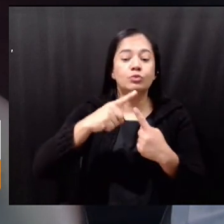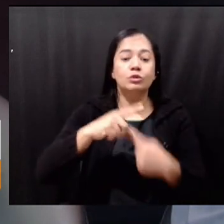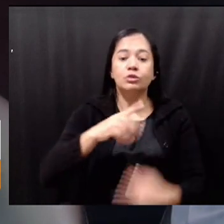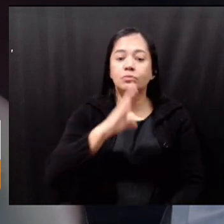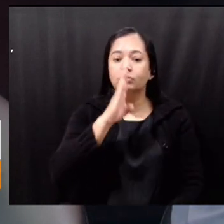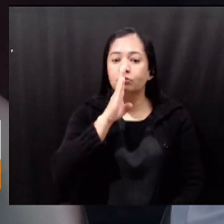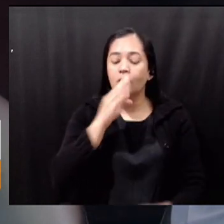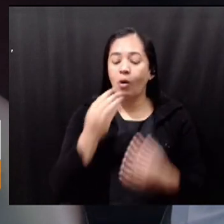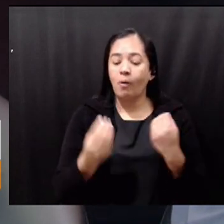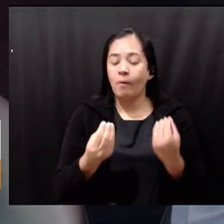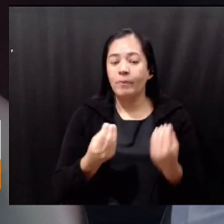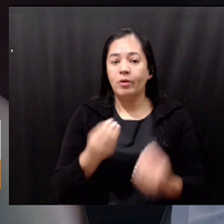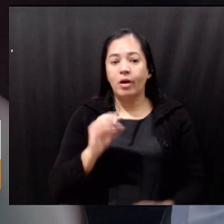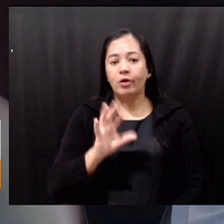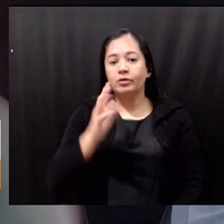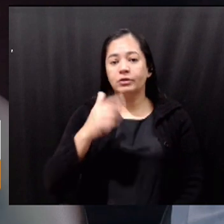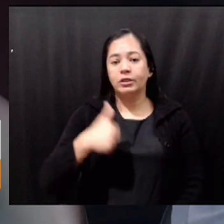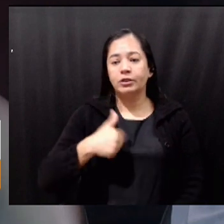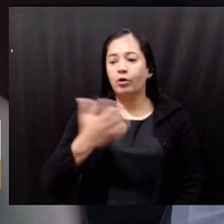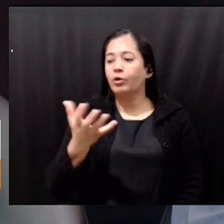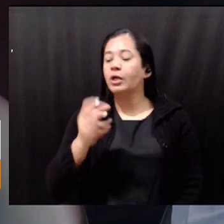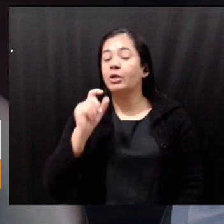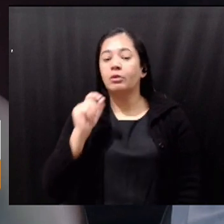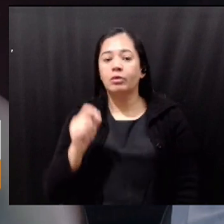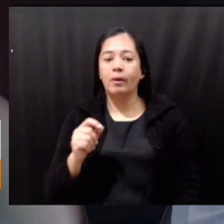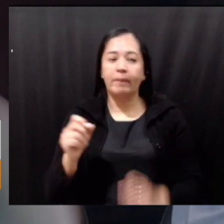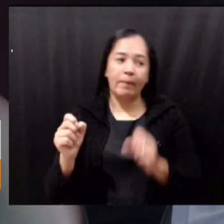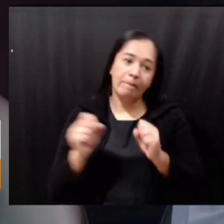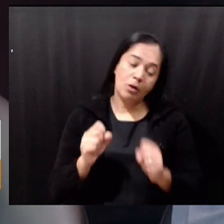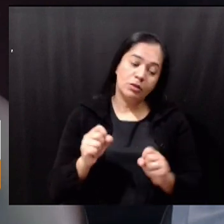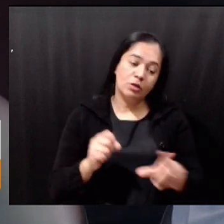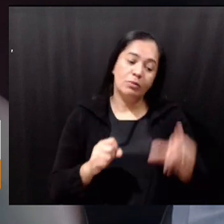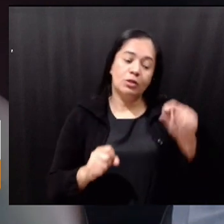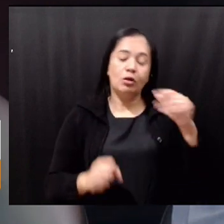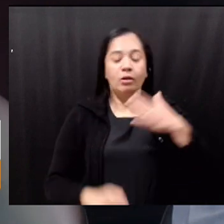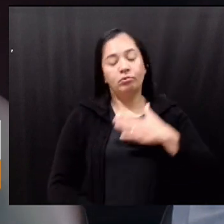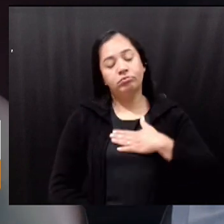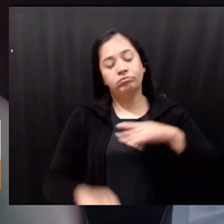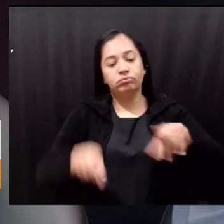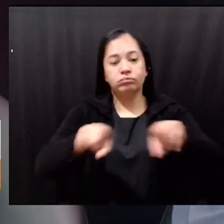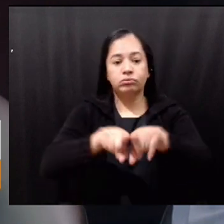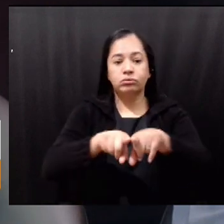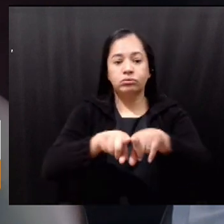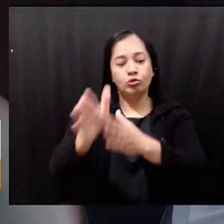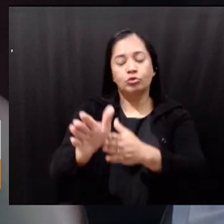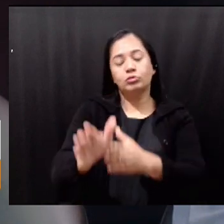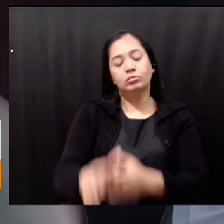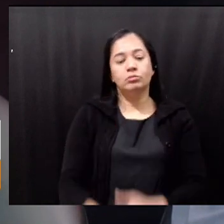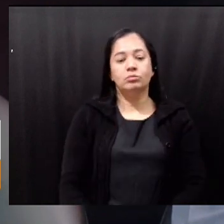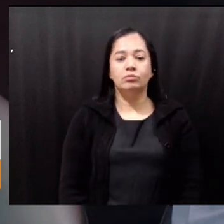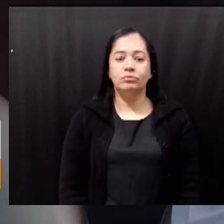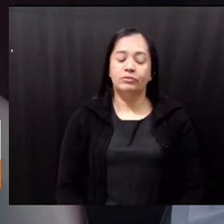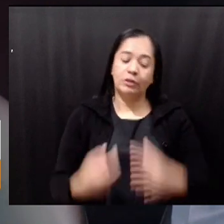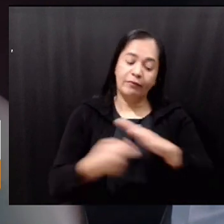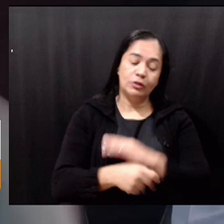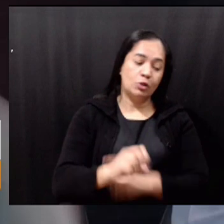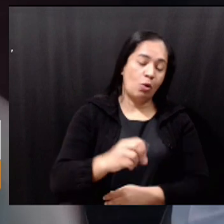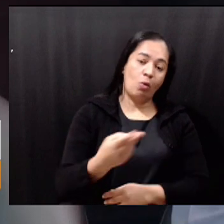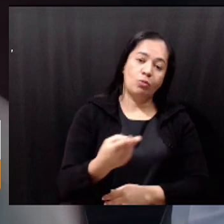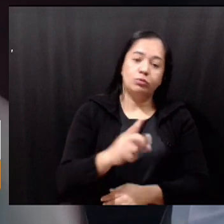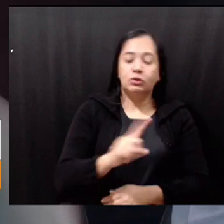qual direção eu quero seguir, porque pode ser uma decisão minha também, seguir ou não. Uhum. investir ou não nessa relação.